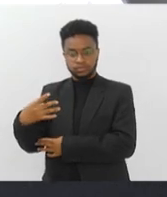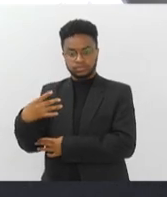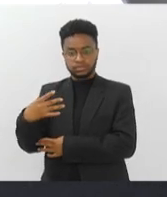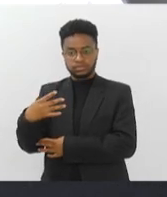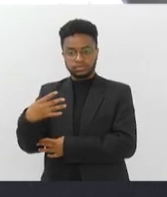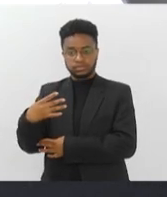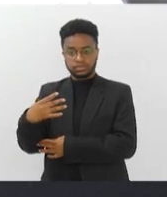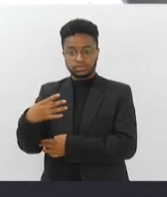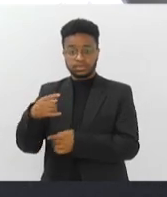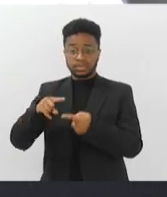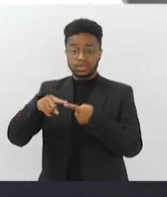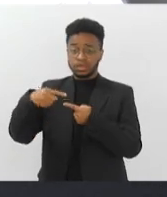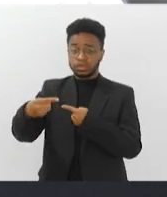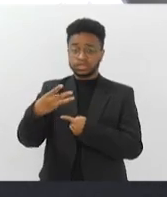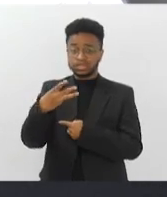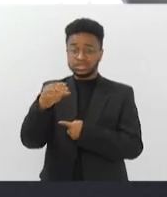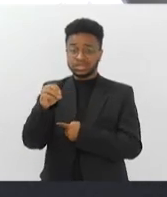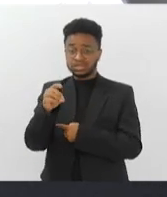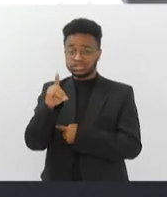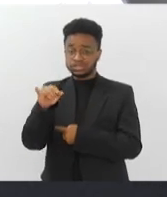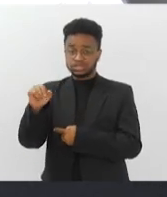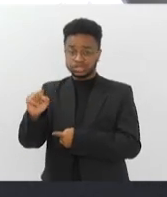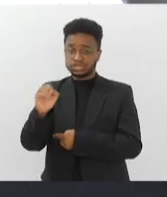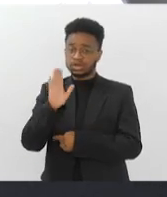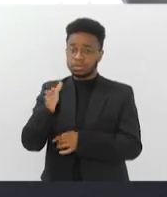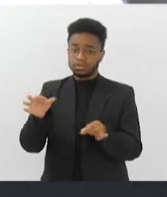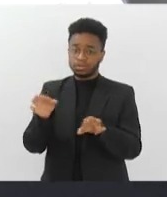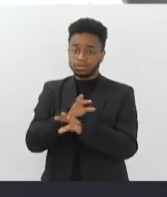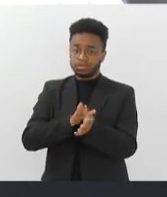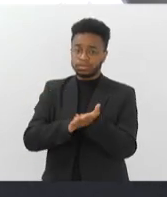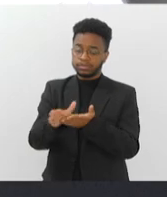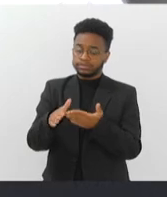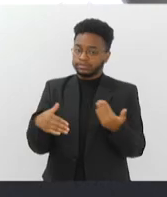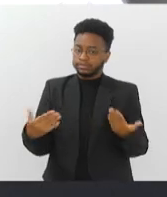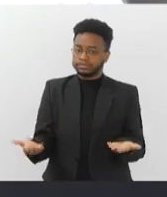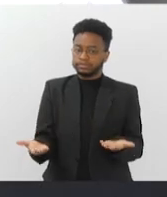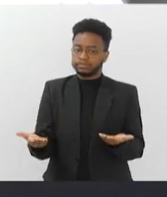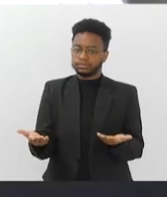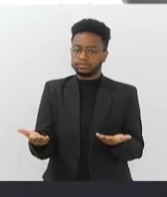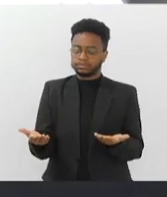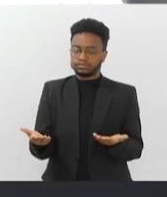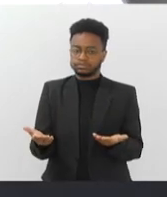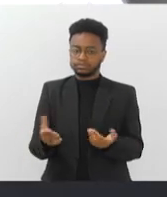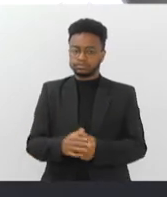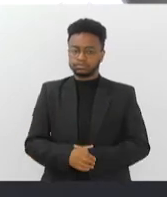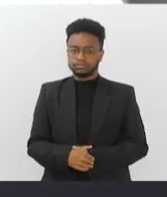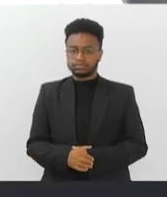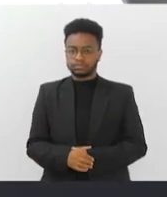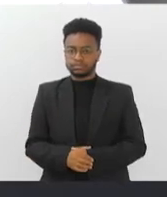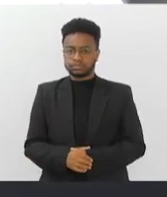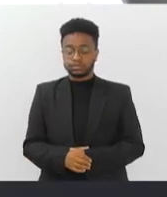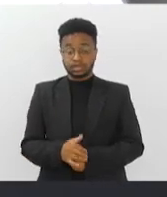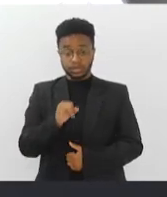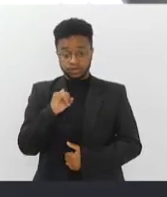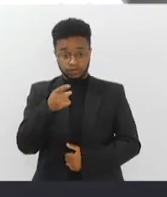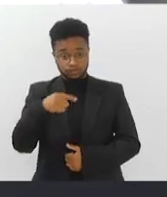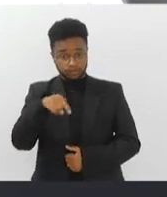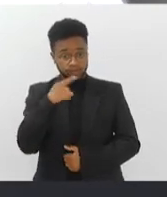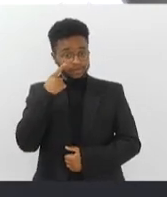Mais de 30 dias após a lei estar publicada. Então, e se você for na